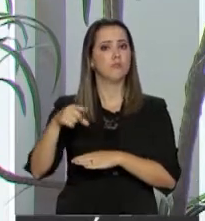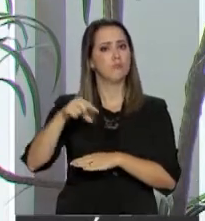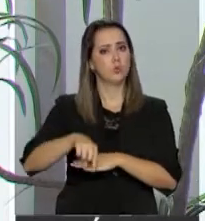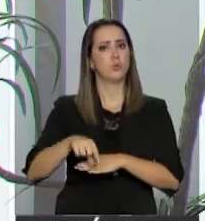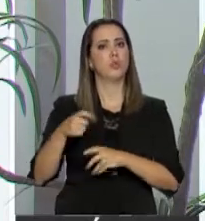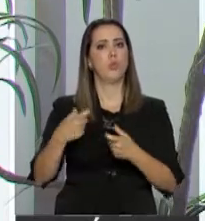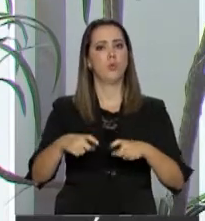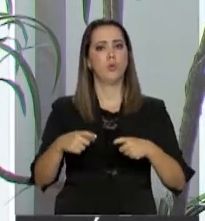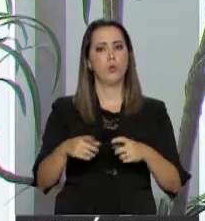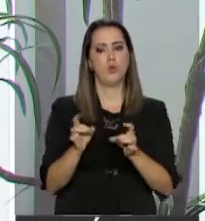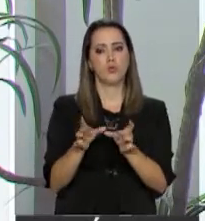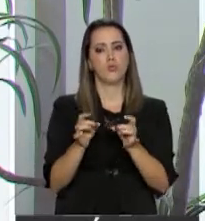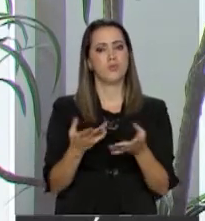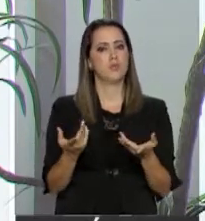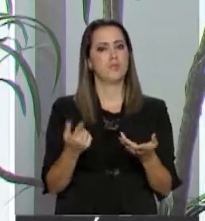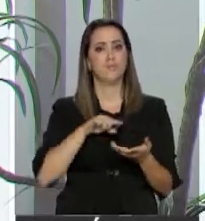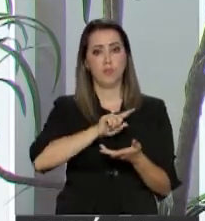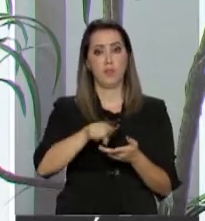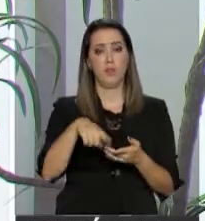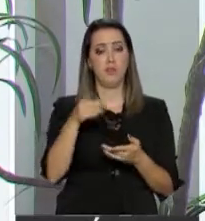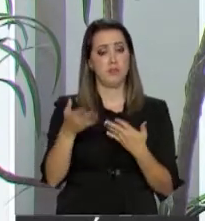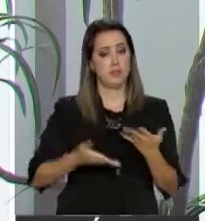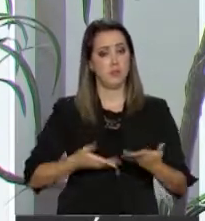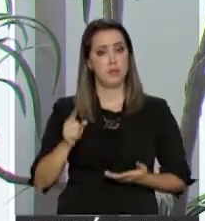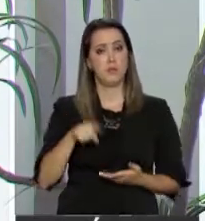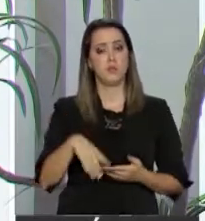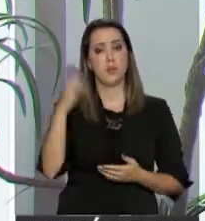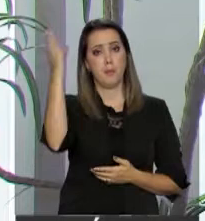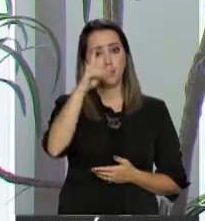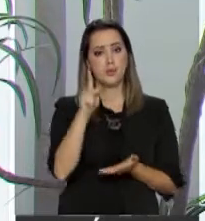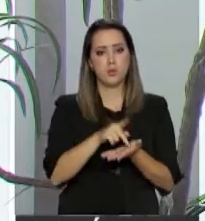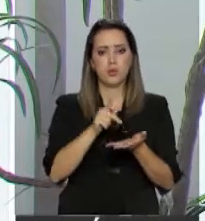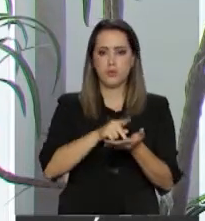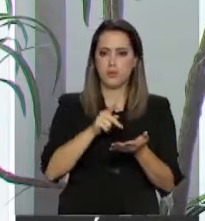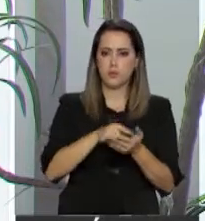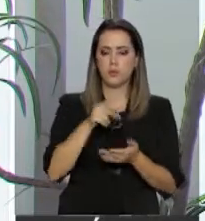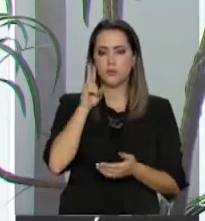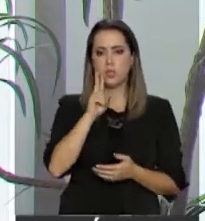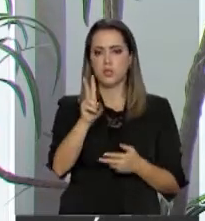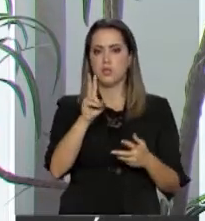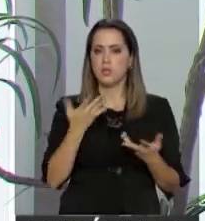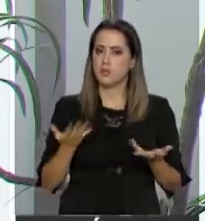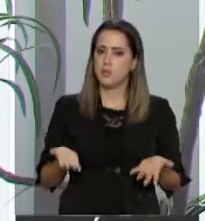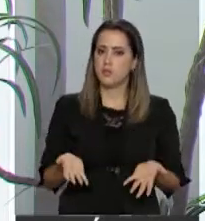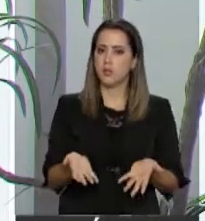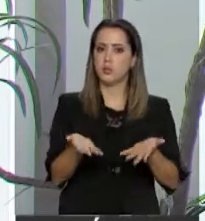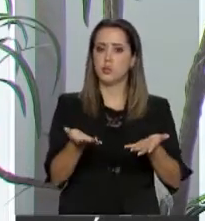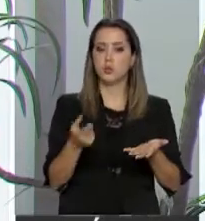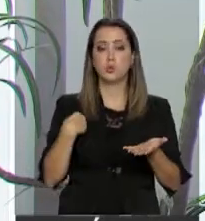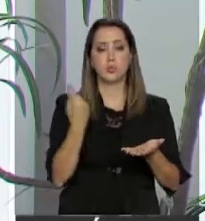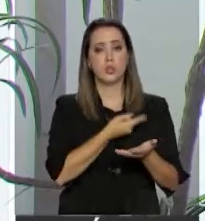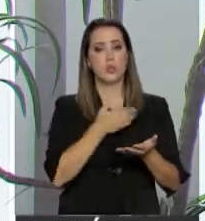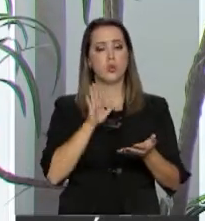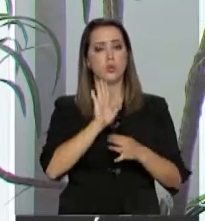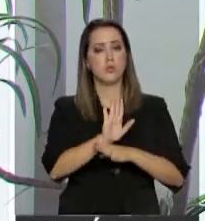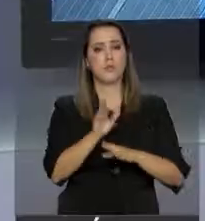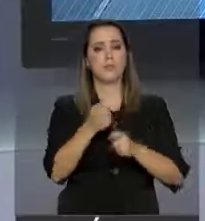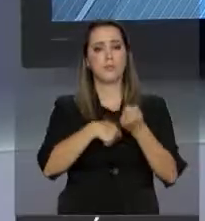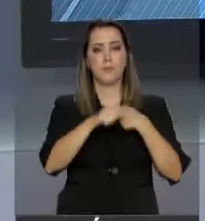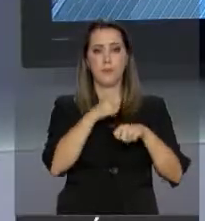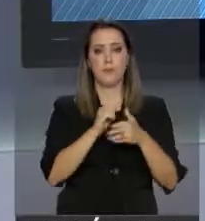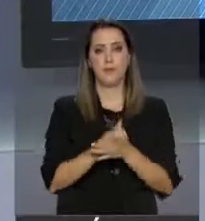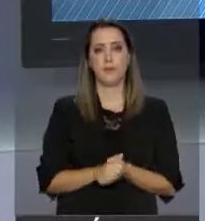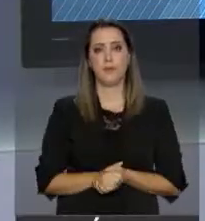o brasil real é o brasil do fundão é esse que está sustentando a nossa economia